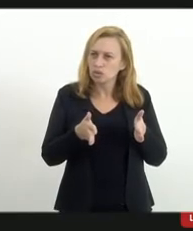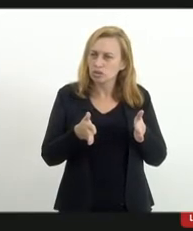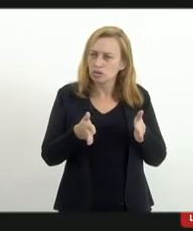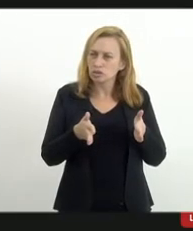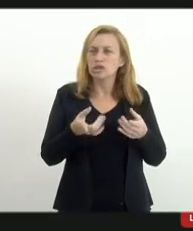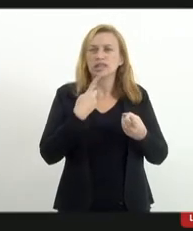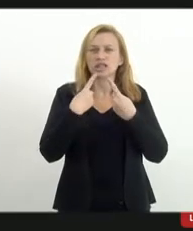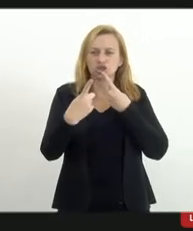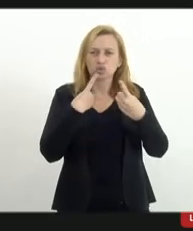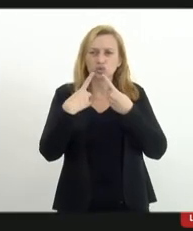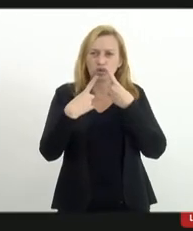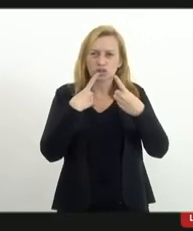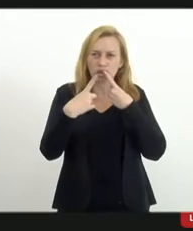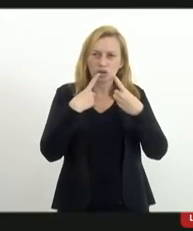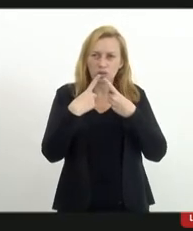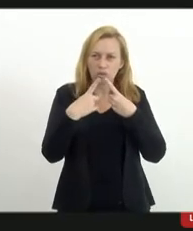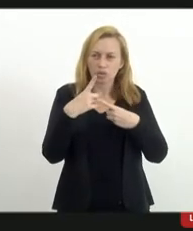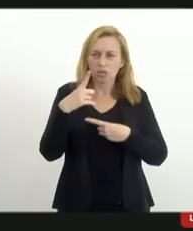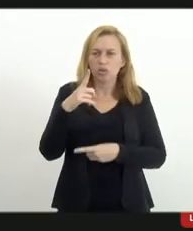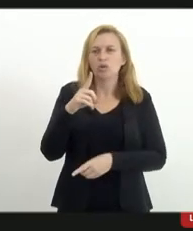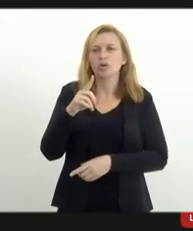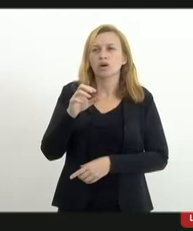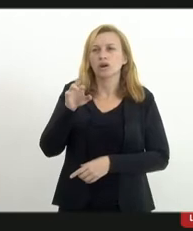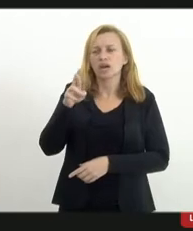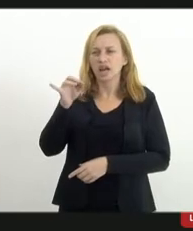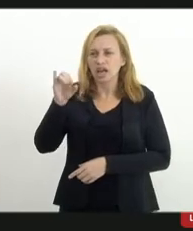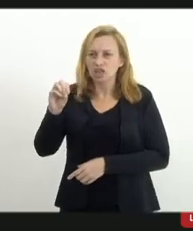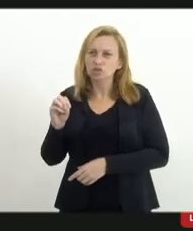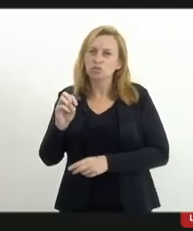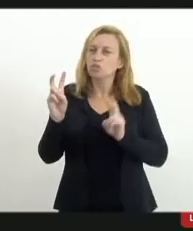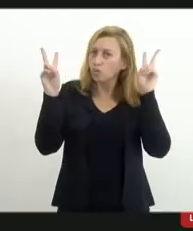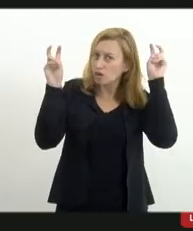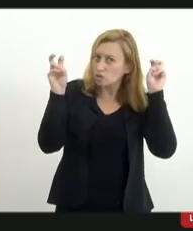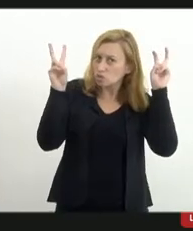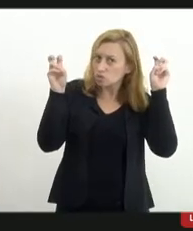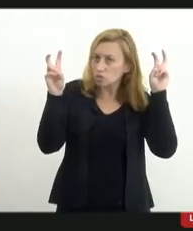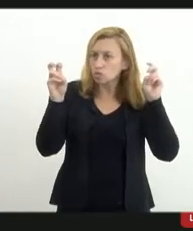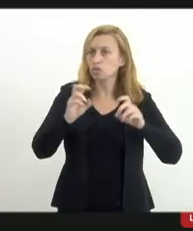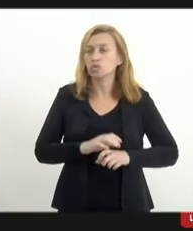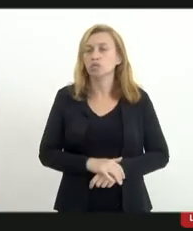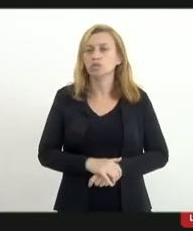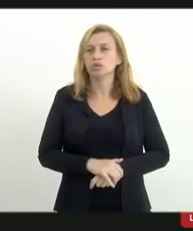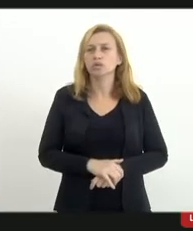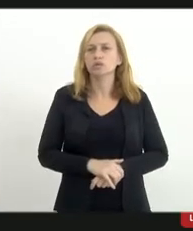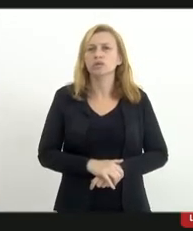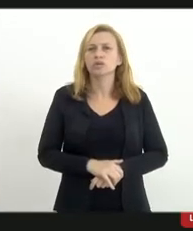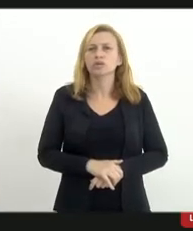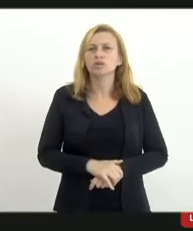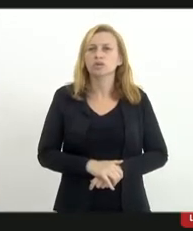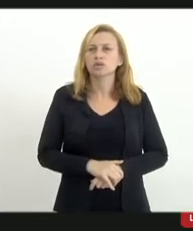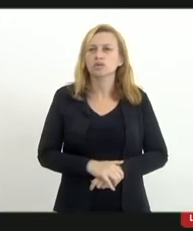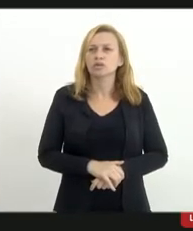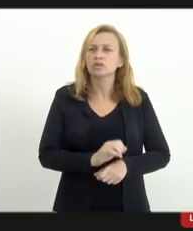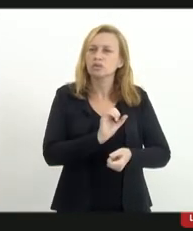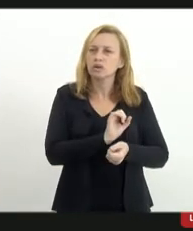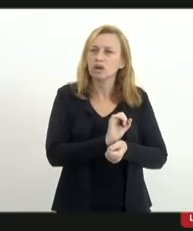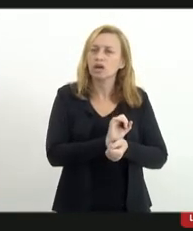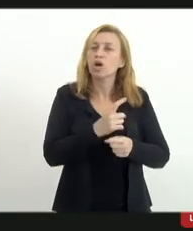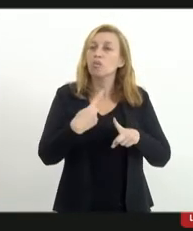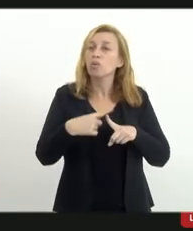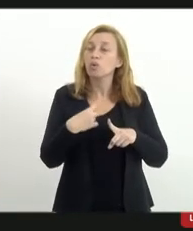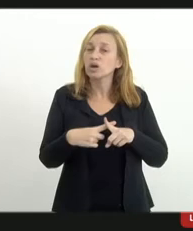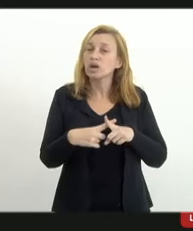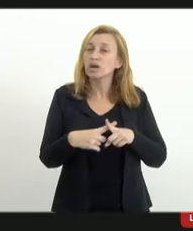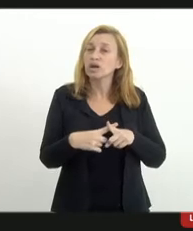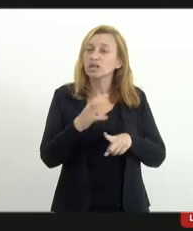está em discussão o crédito, está em discussão a questão, essa questão estaria em suspenso, exatamente porque